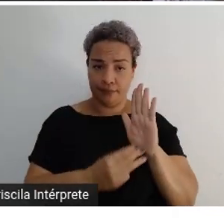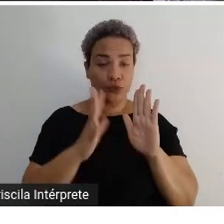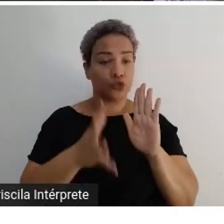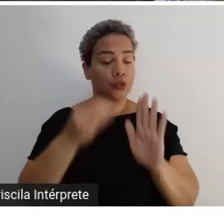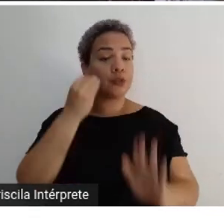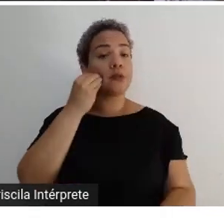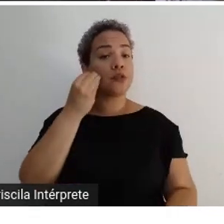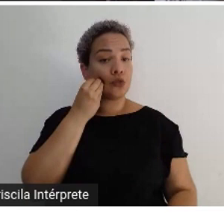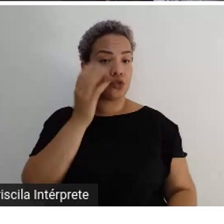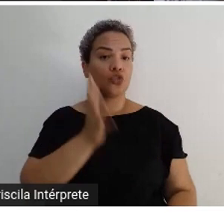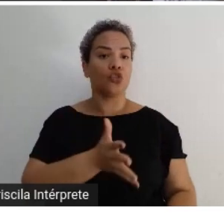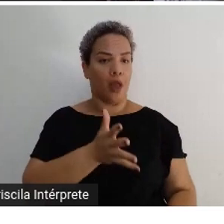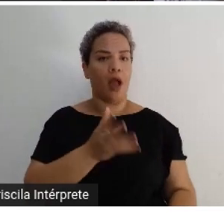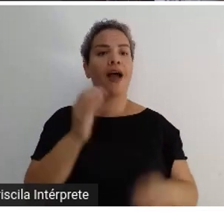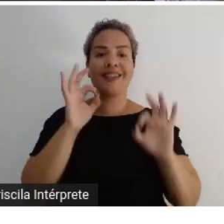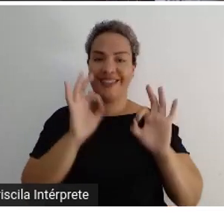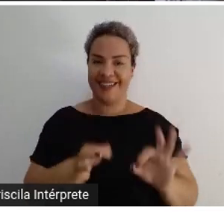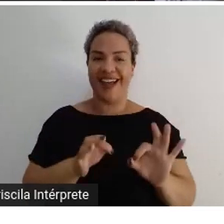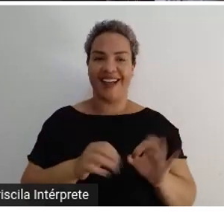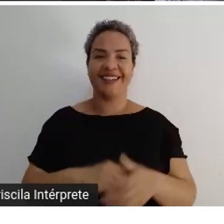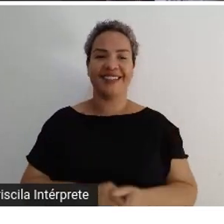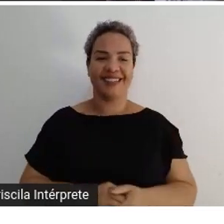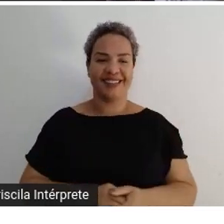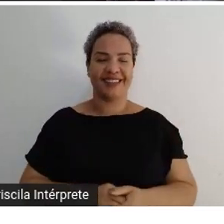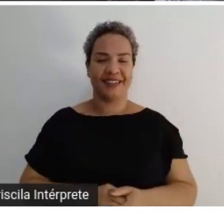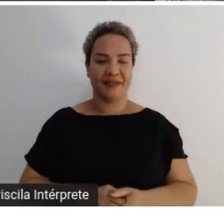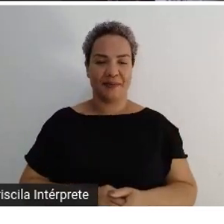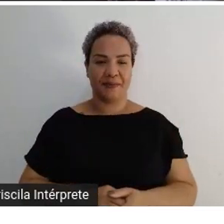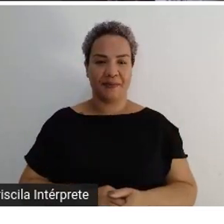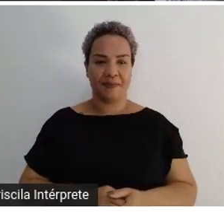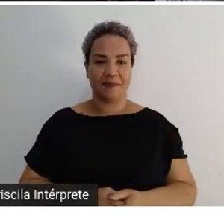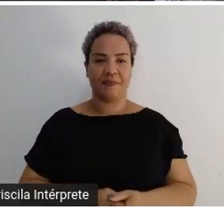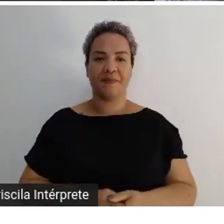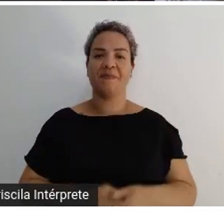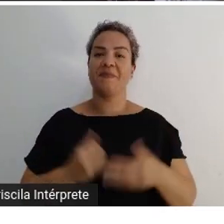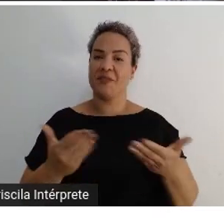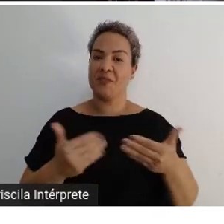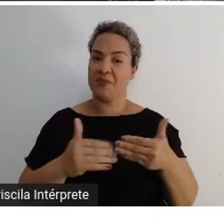no Watson e sei que super dá certo. Então vamos lá.